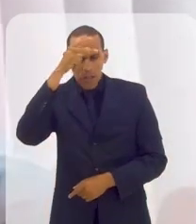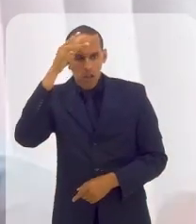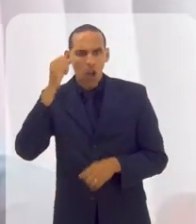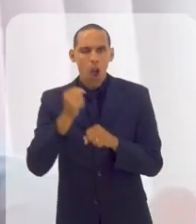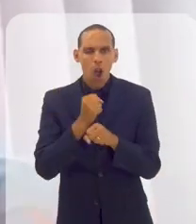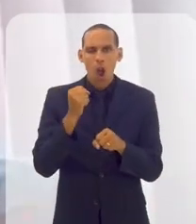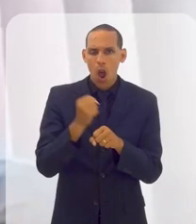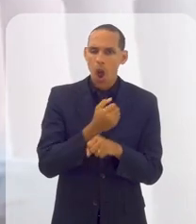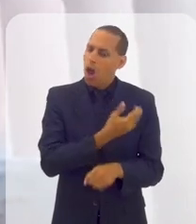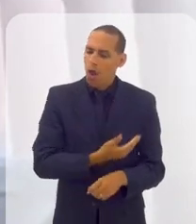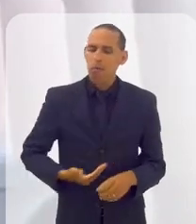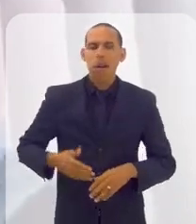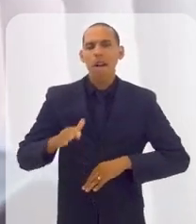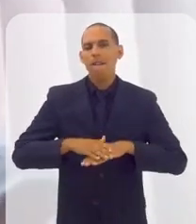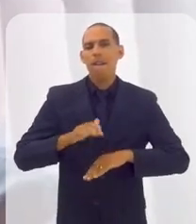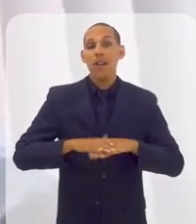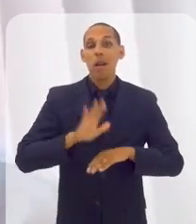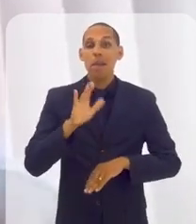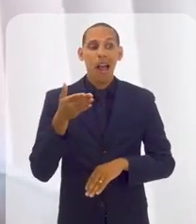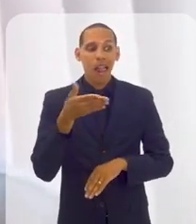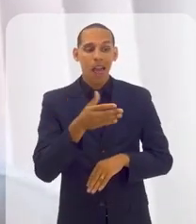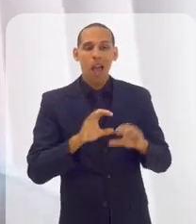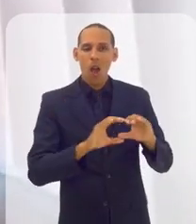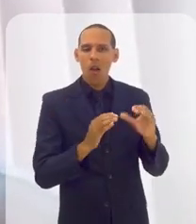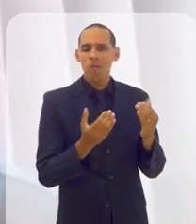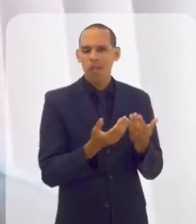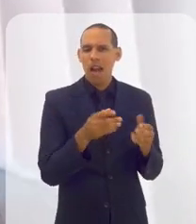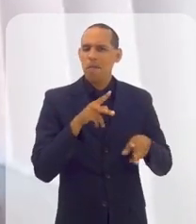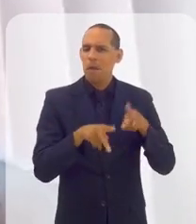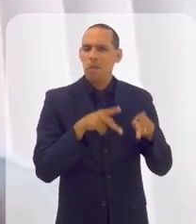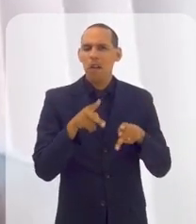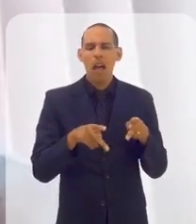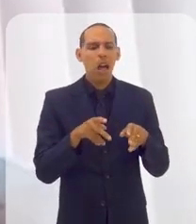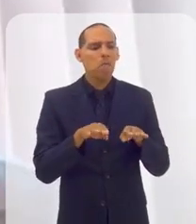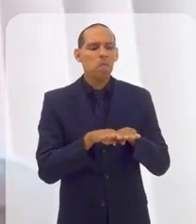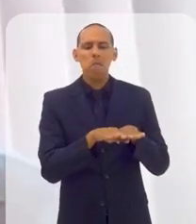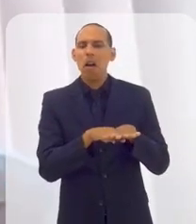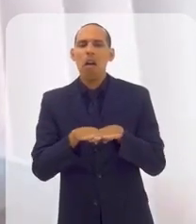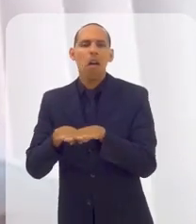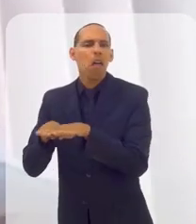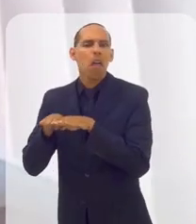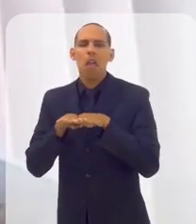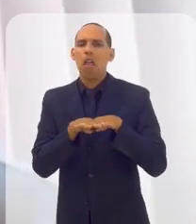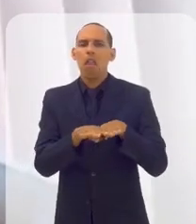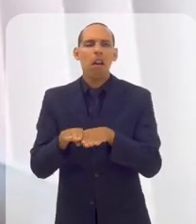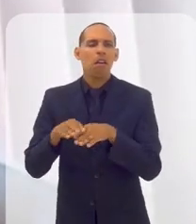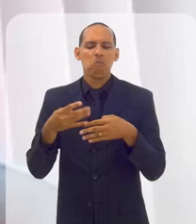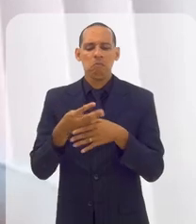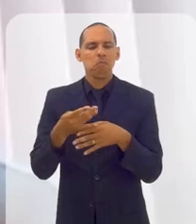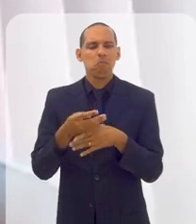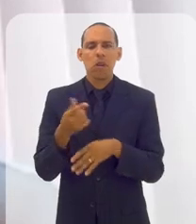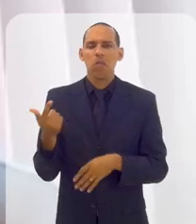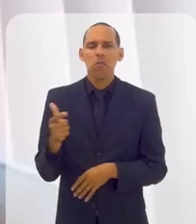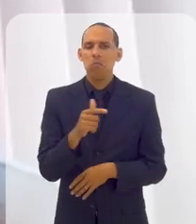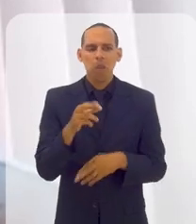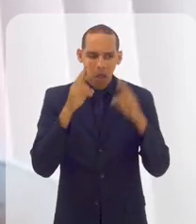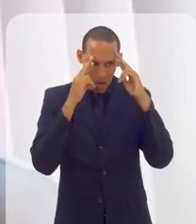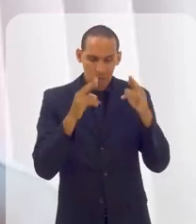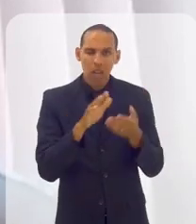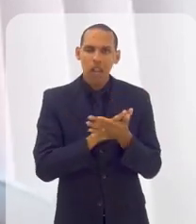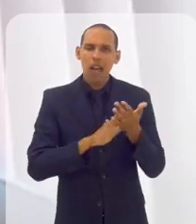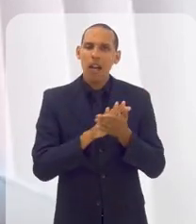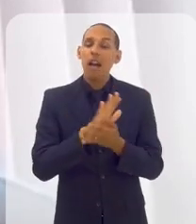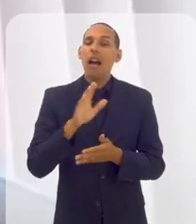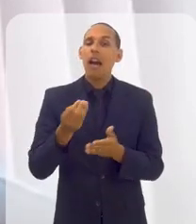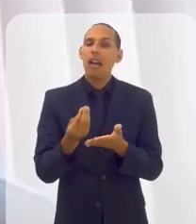muita obra pública, e às vezes em comunidades populares não tem nenhum padrão urbanístico que seja respeitado.